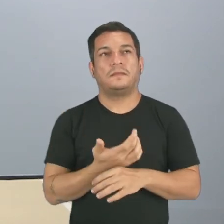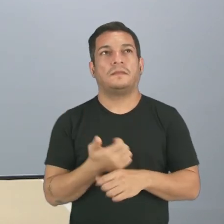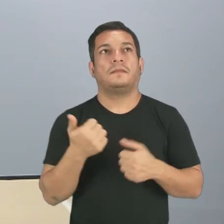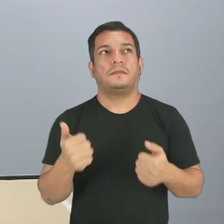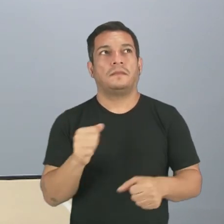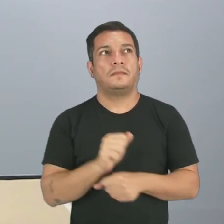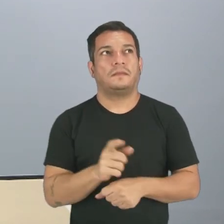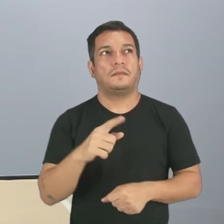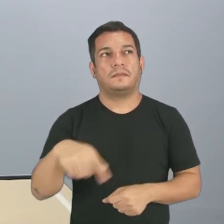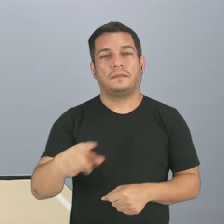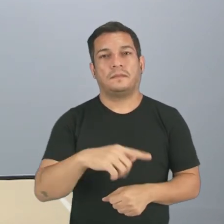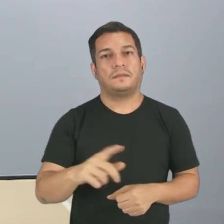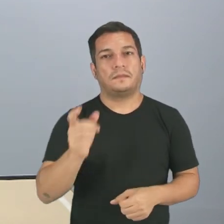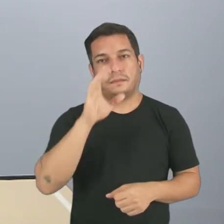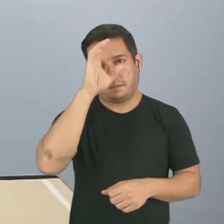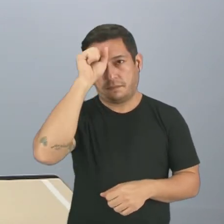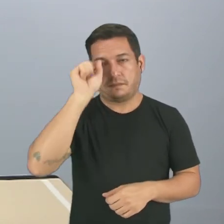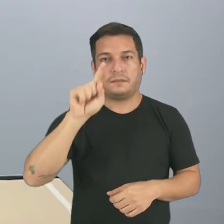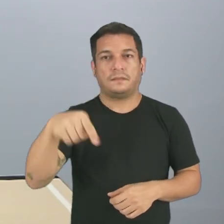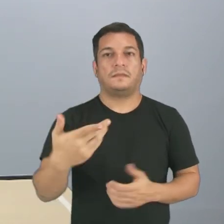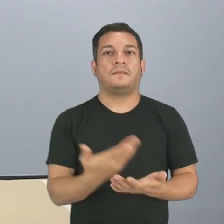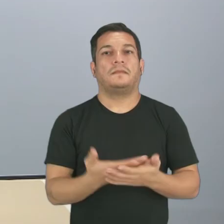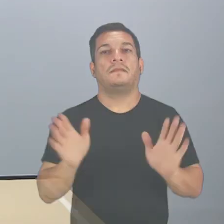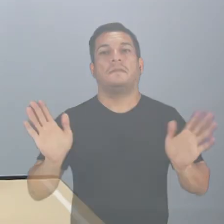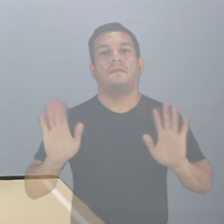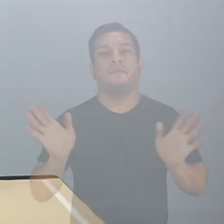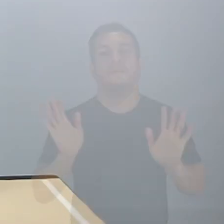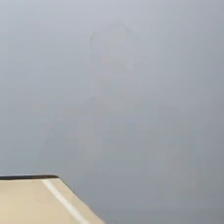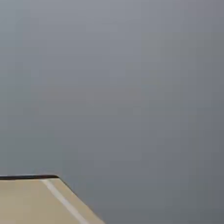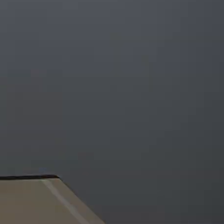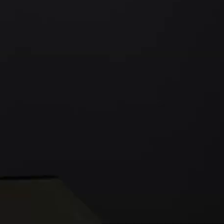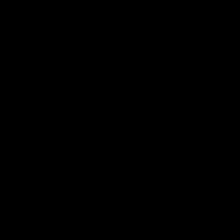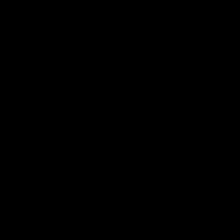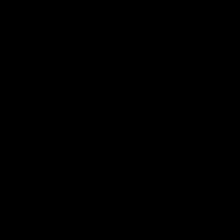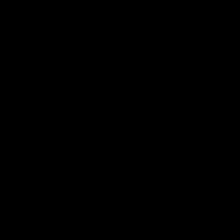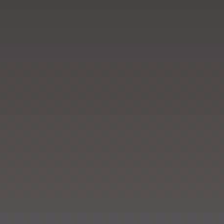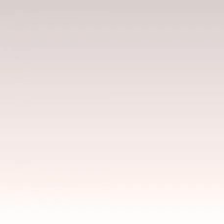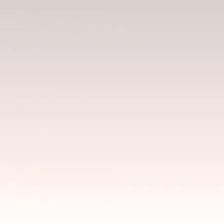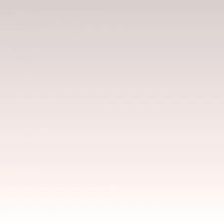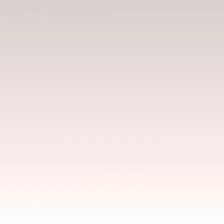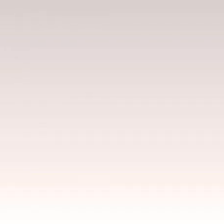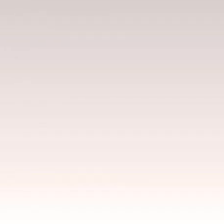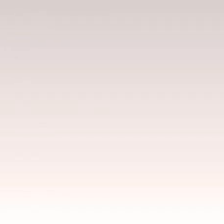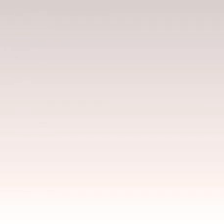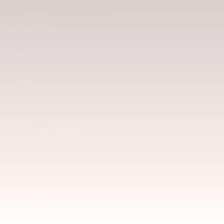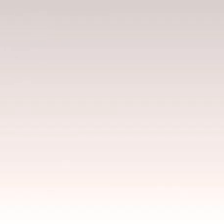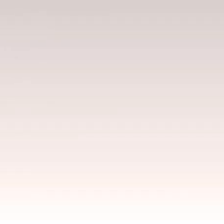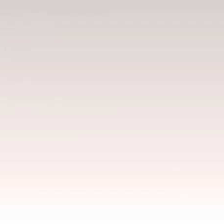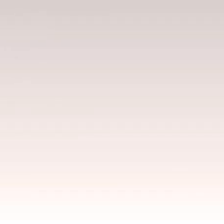Eu espero você para aprender na próxima aula. Tchau!